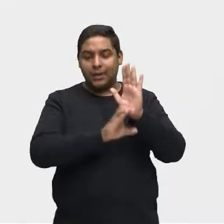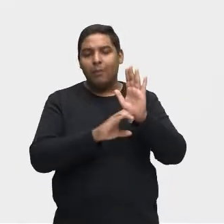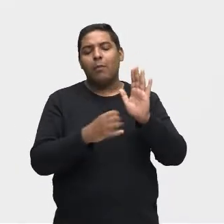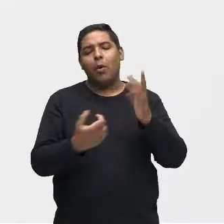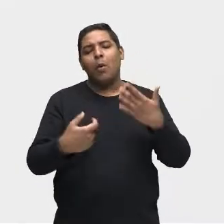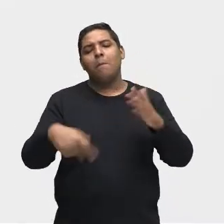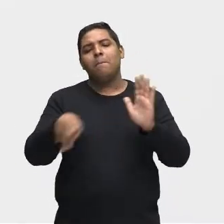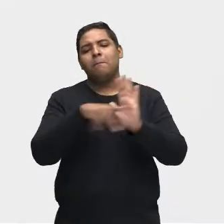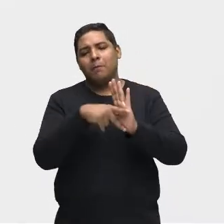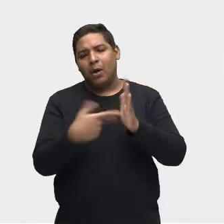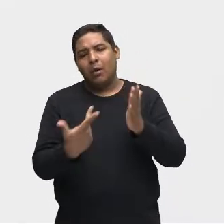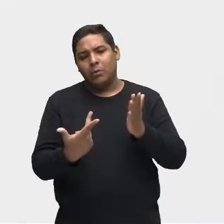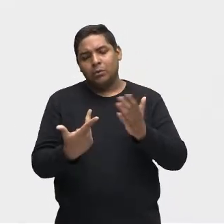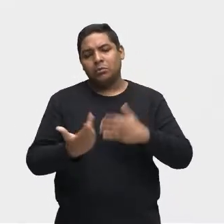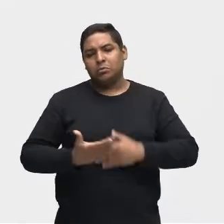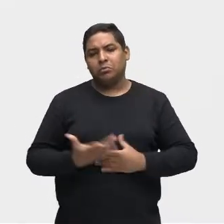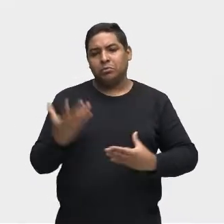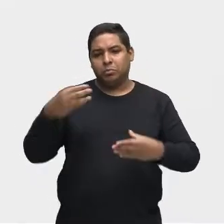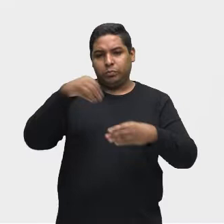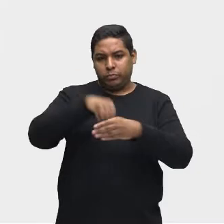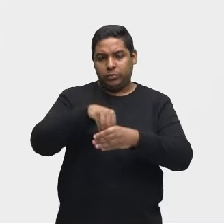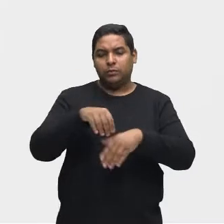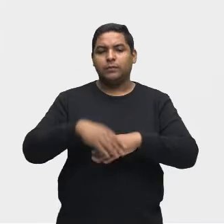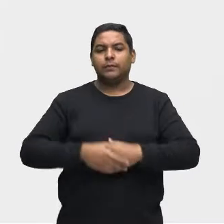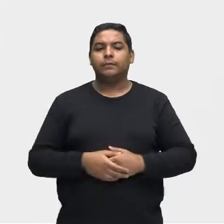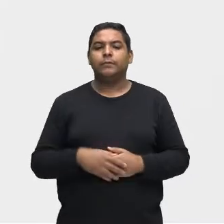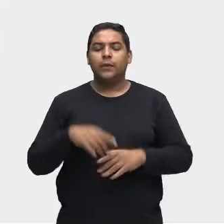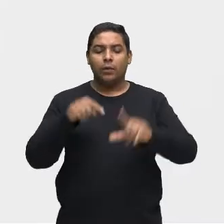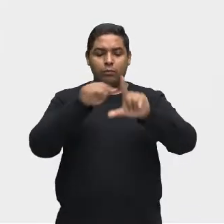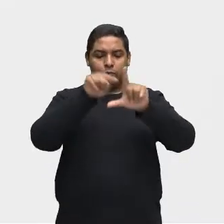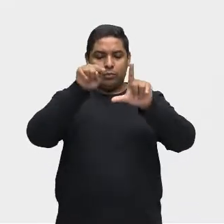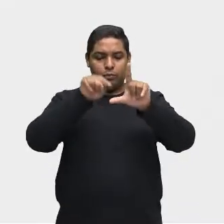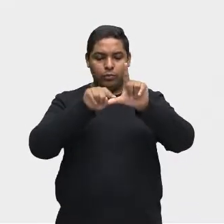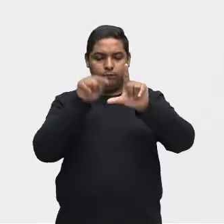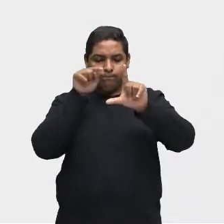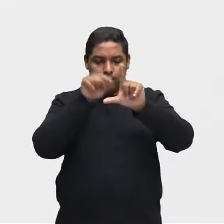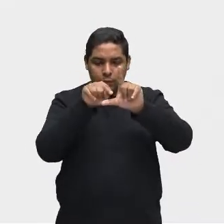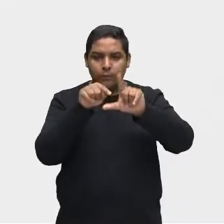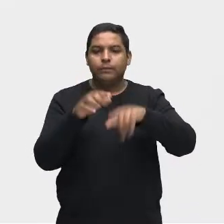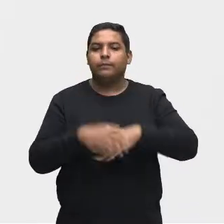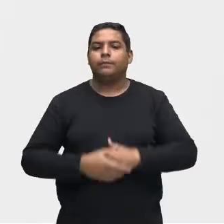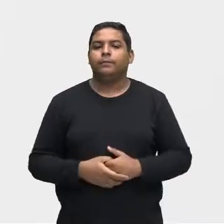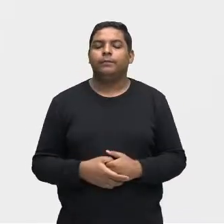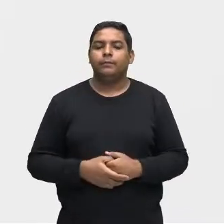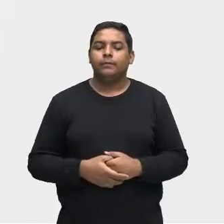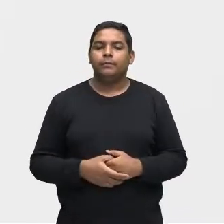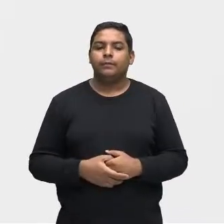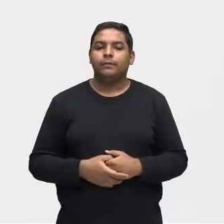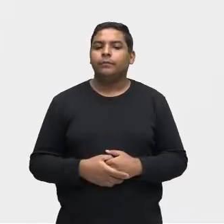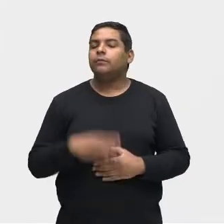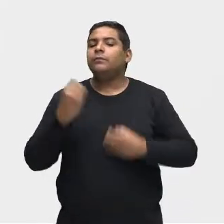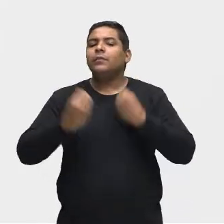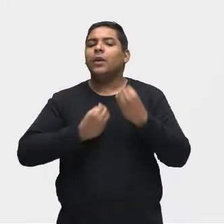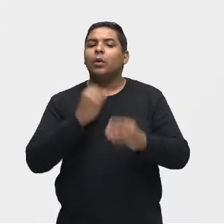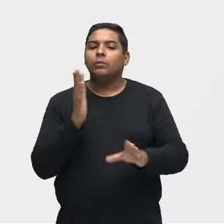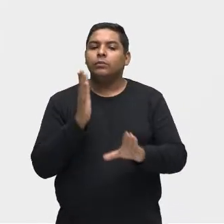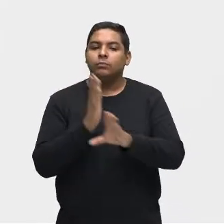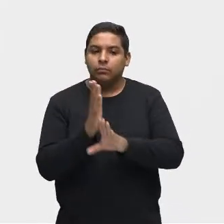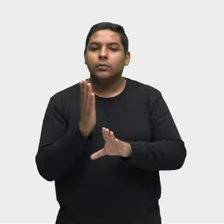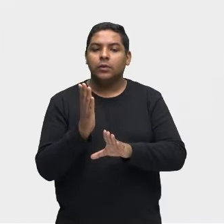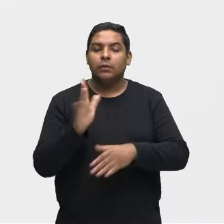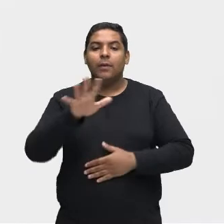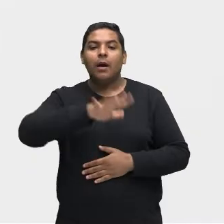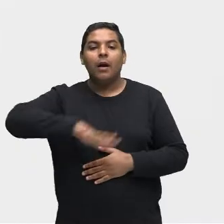quadradinho, com um pontinho dentro. Ok? Então agora vamos ver como se determina a área de